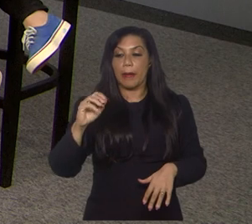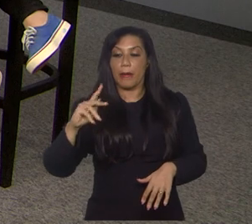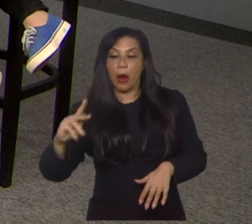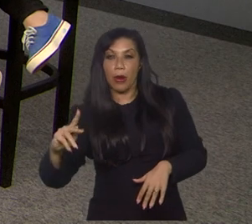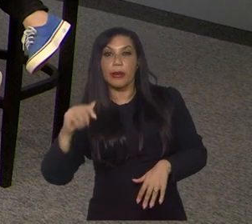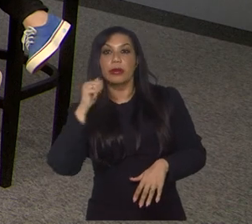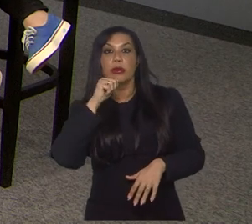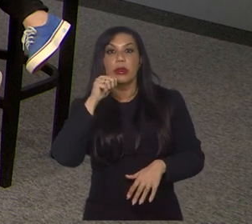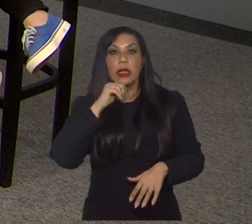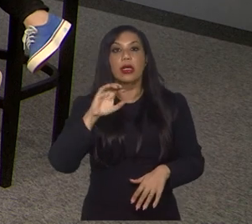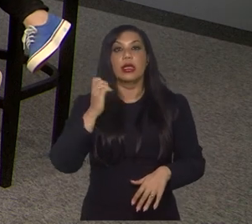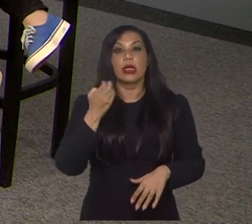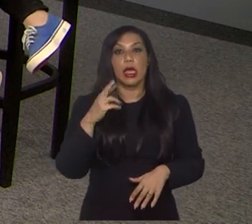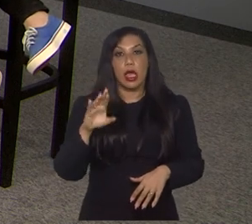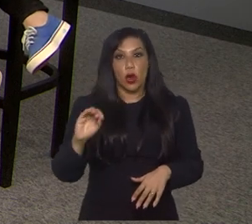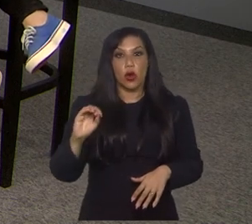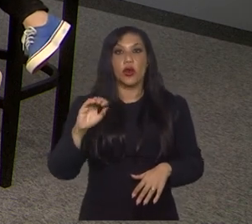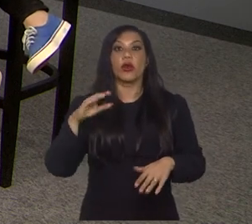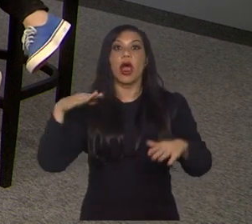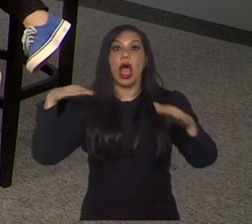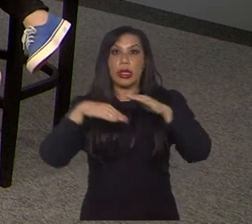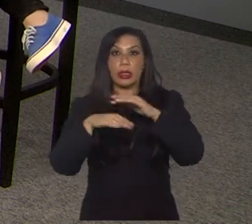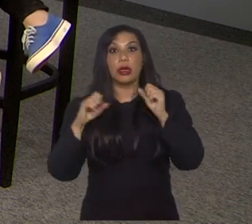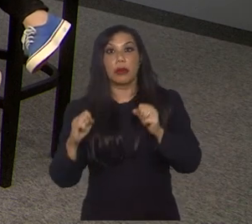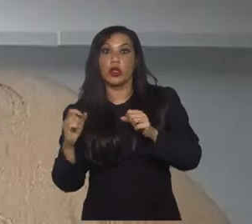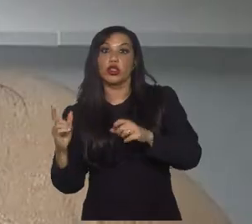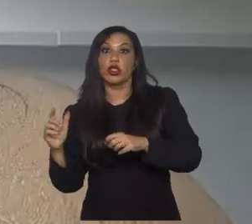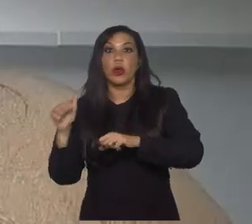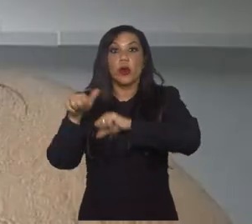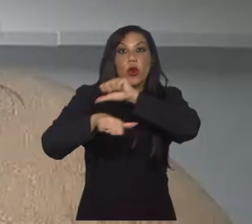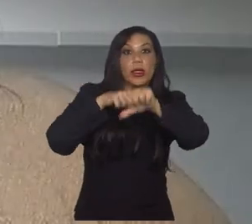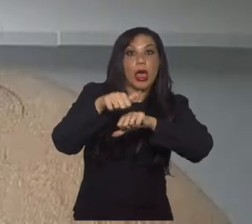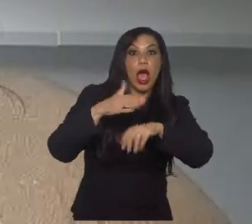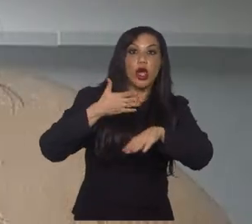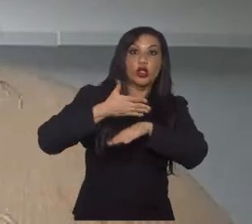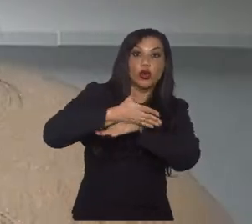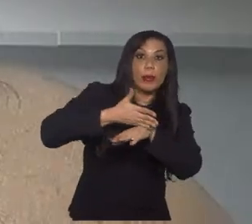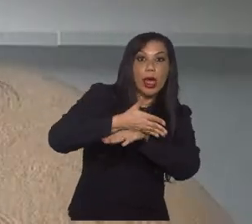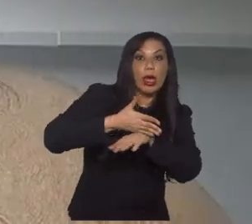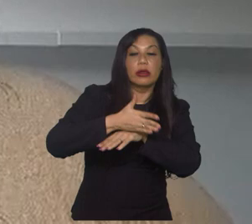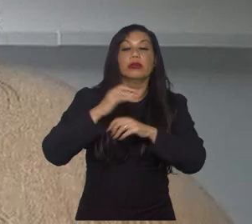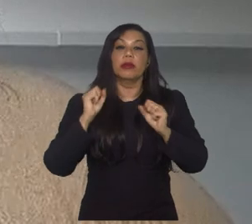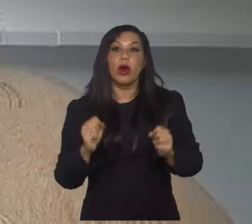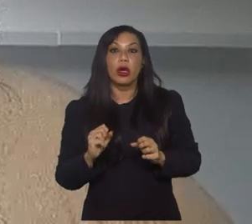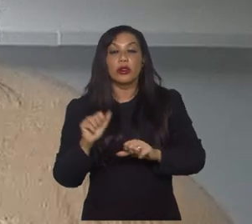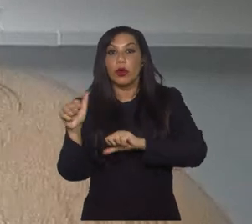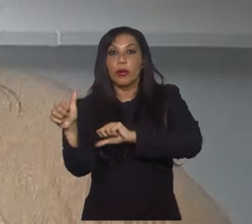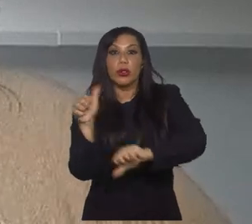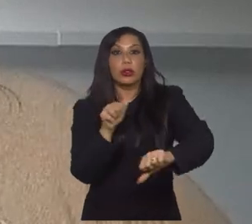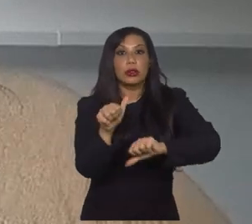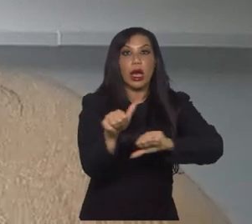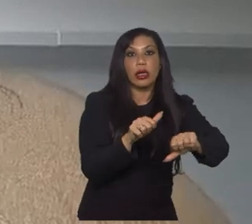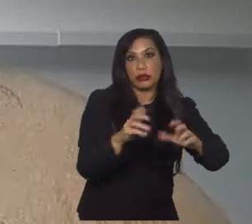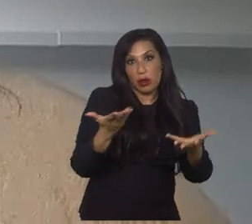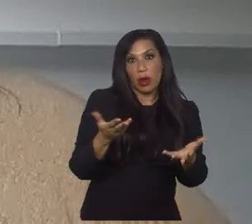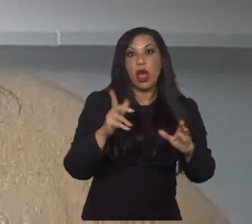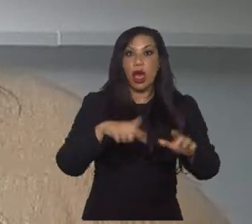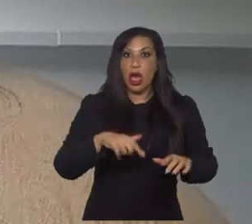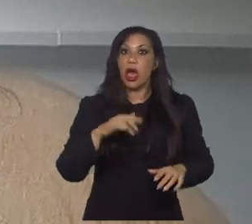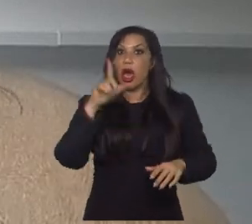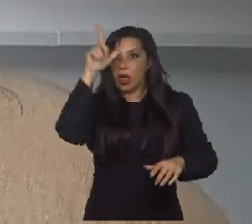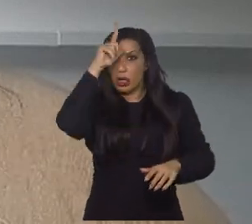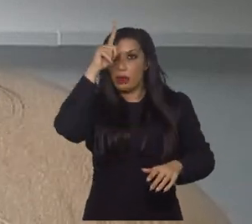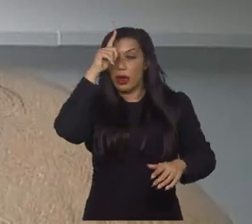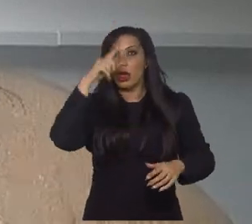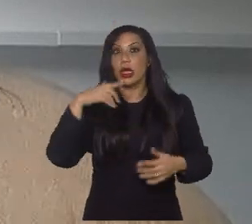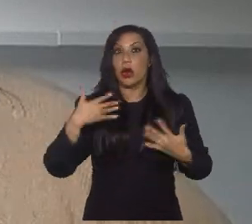na Euro jogou mais de atacante, pode aparecer pelo meio de campo, fazendo dupla de volante. Então essa versatilidade eu acho que torna a Alemanha